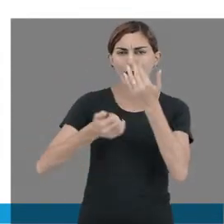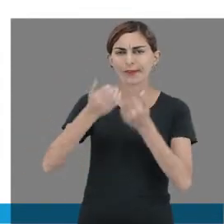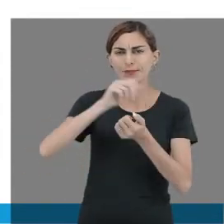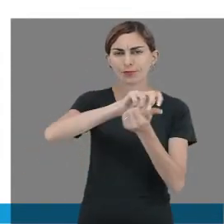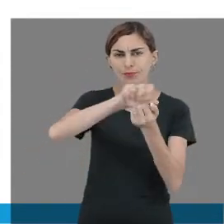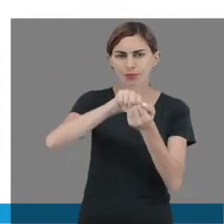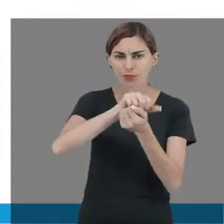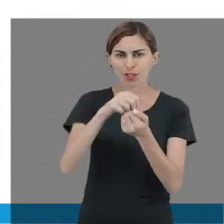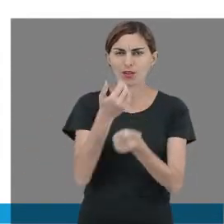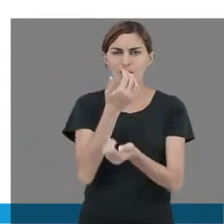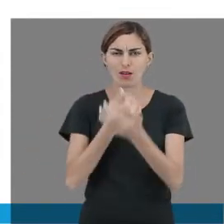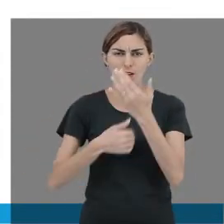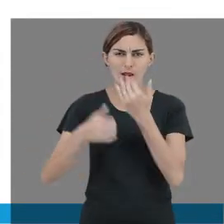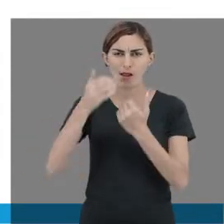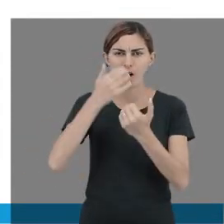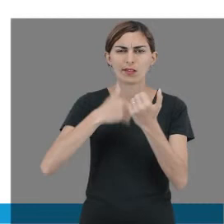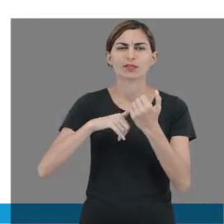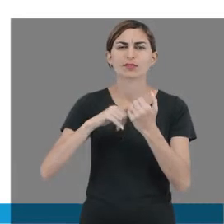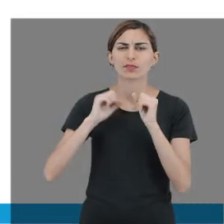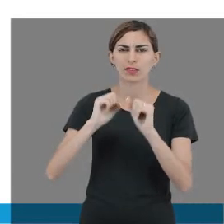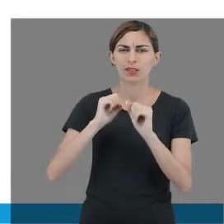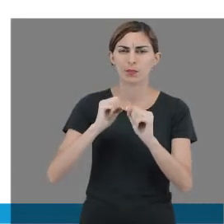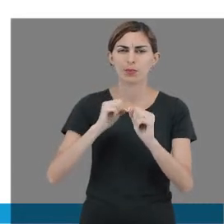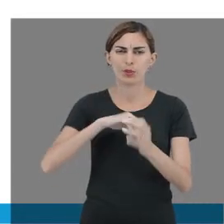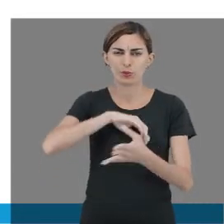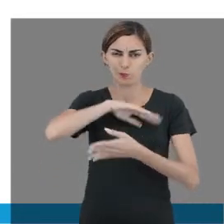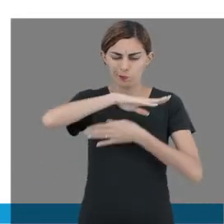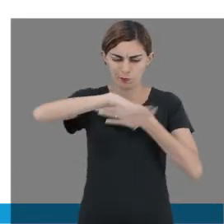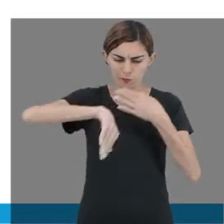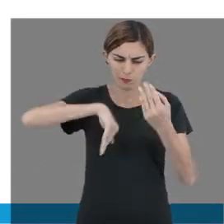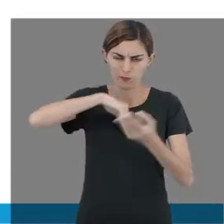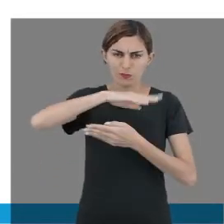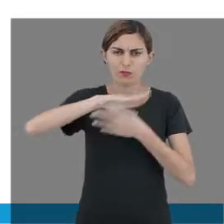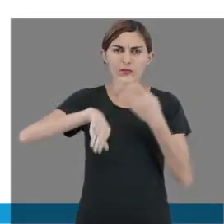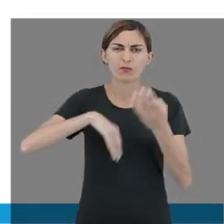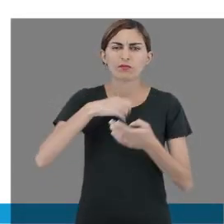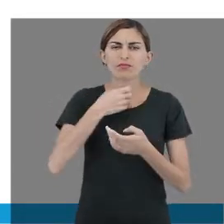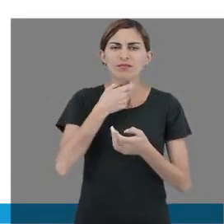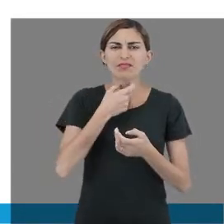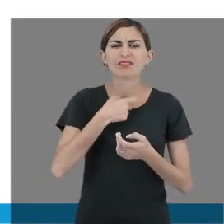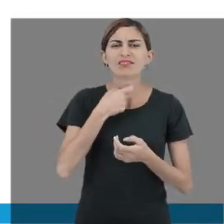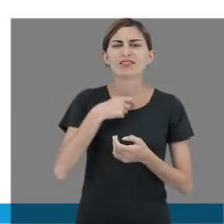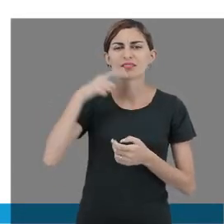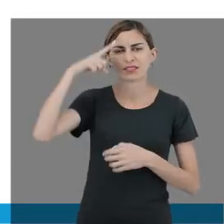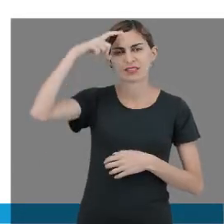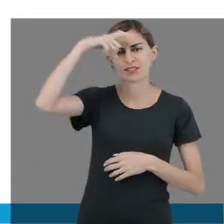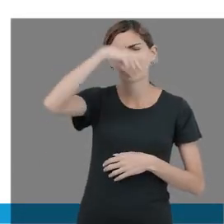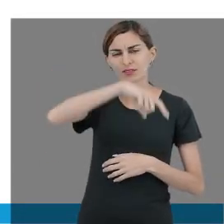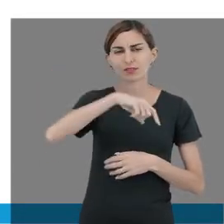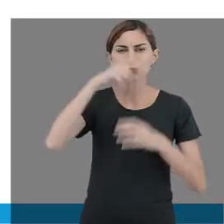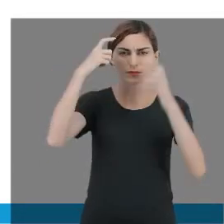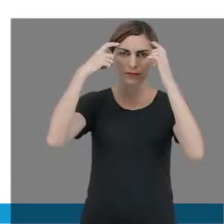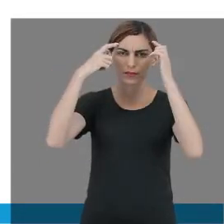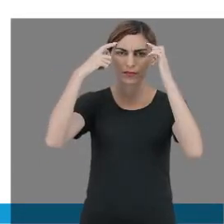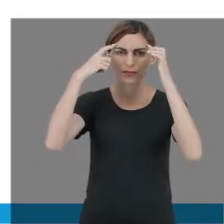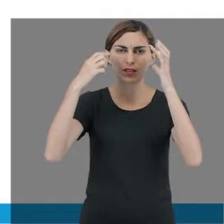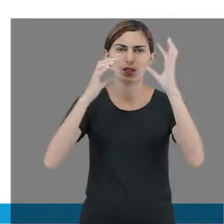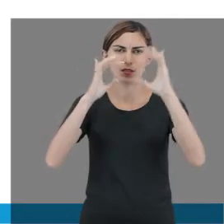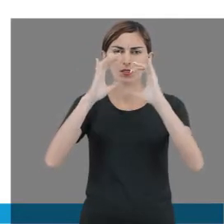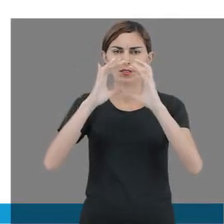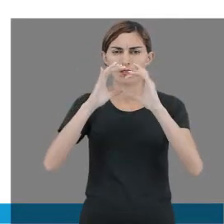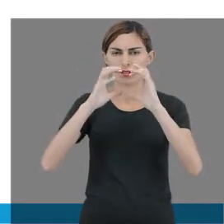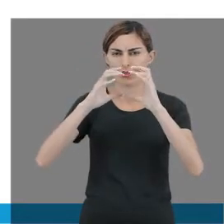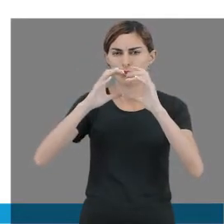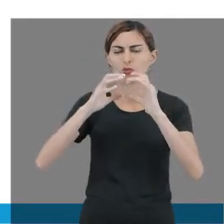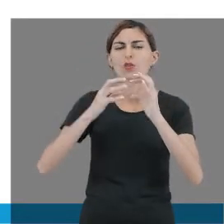comprometimento neurológico podem ter uma desorganização e ter uma dificuldade nesse planejamento por causa do controle